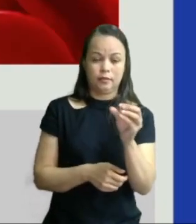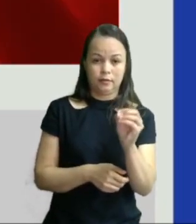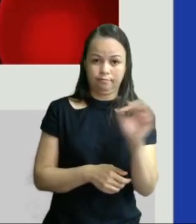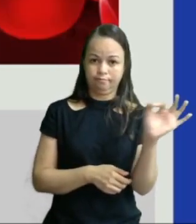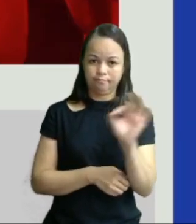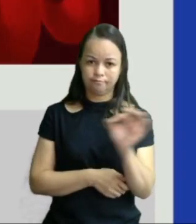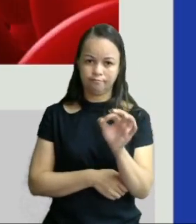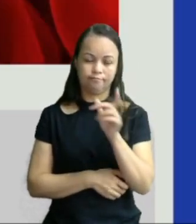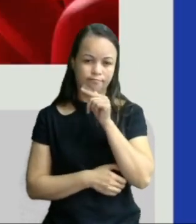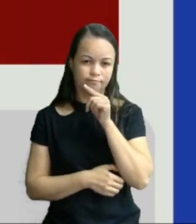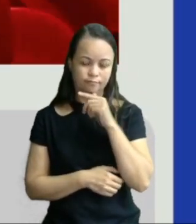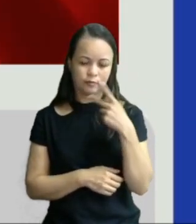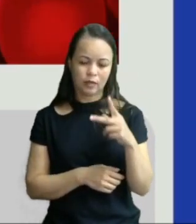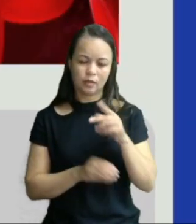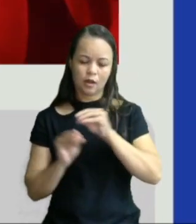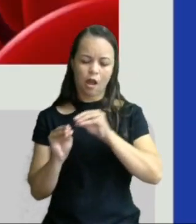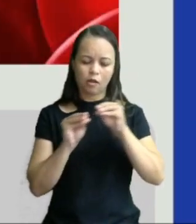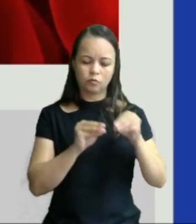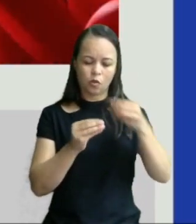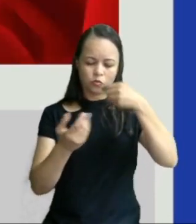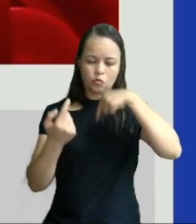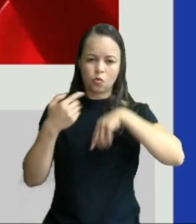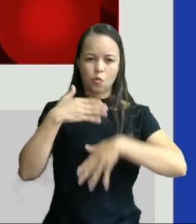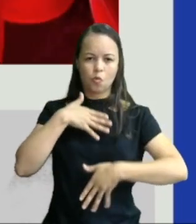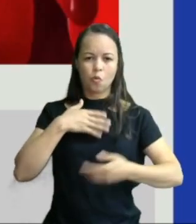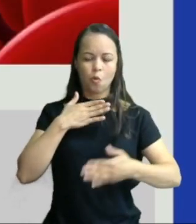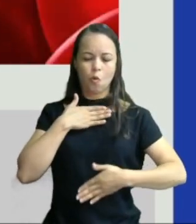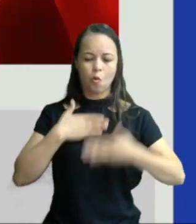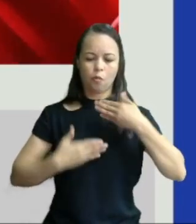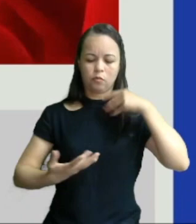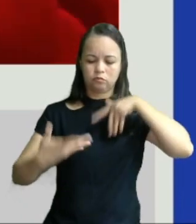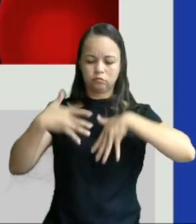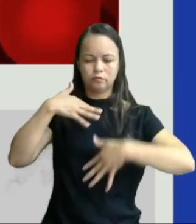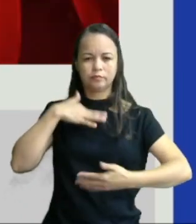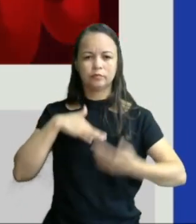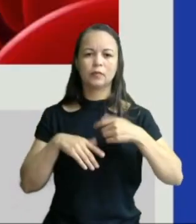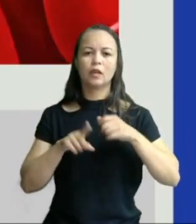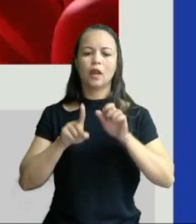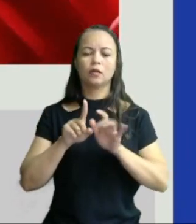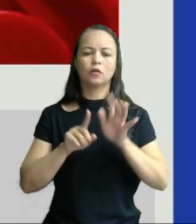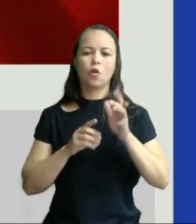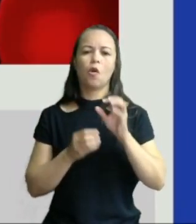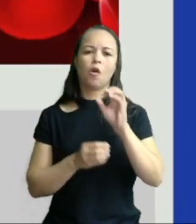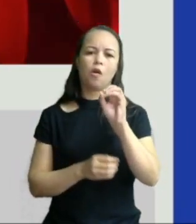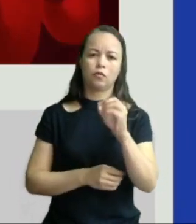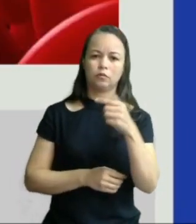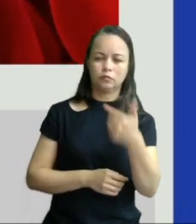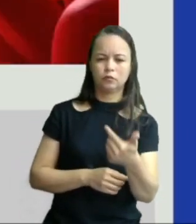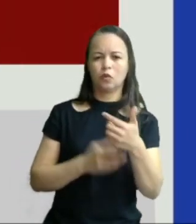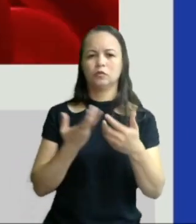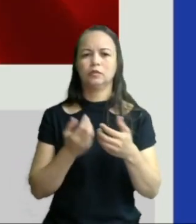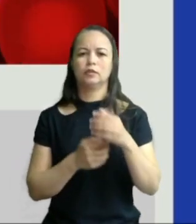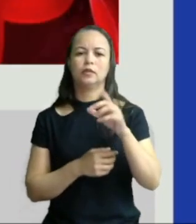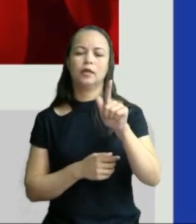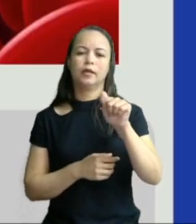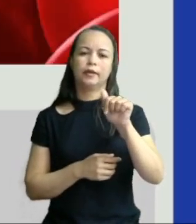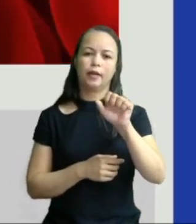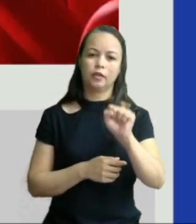água, transporta para diferentes partes do corpo gases como oxigênio, gás